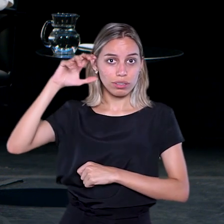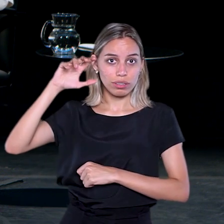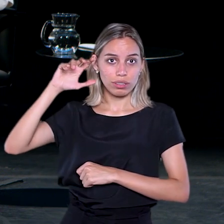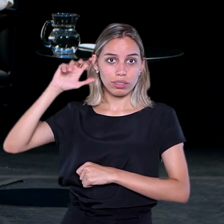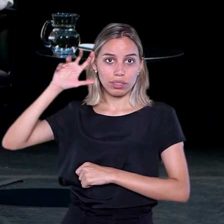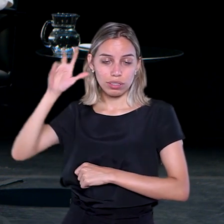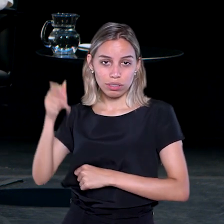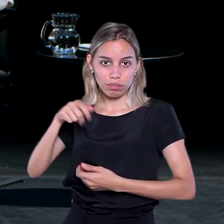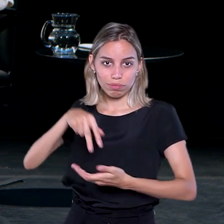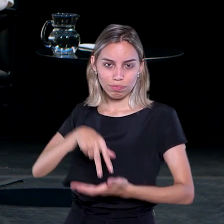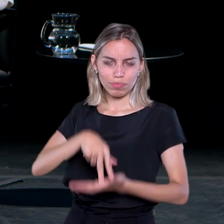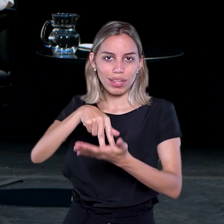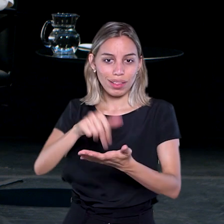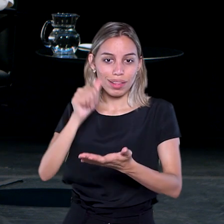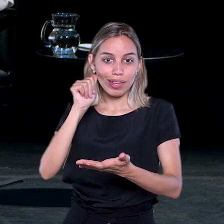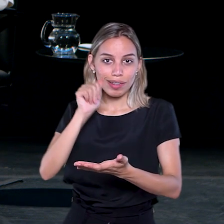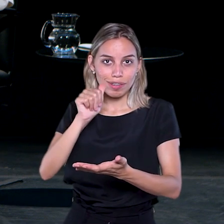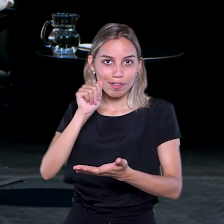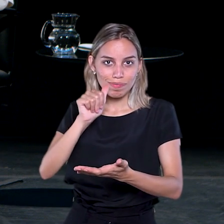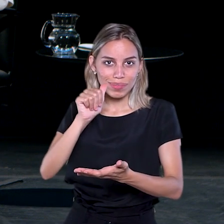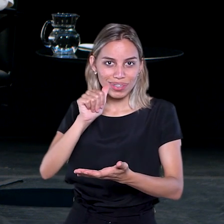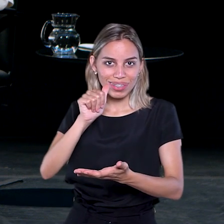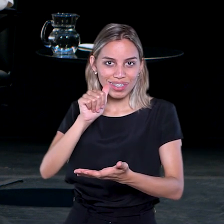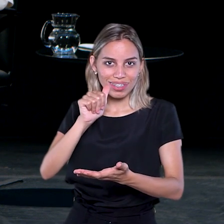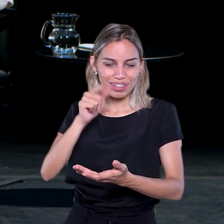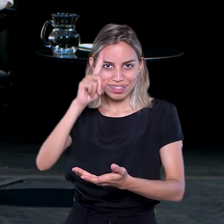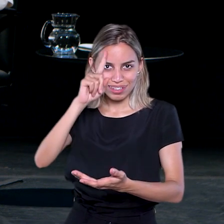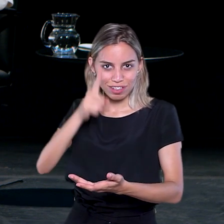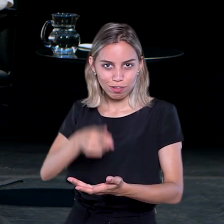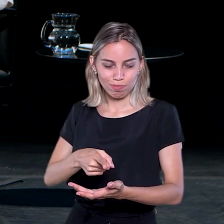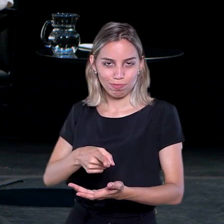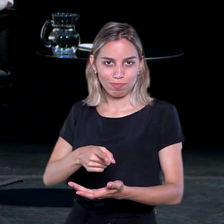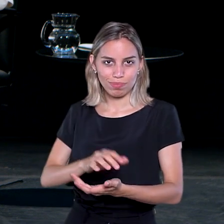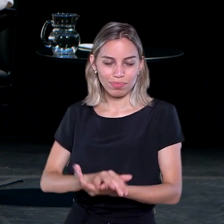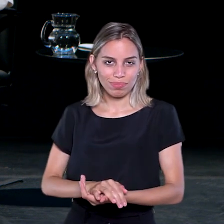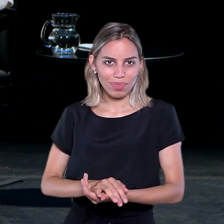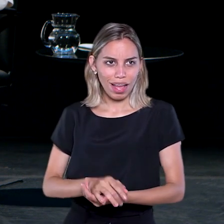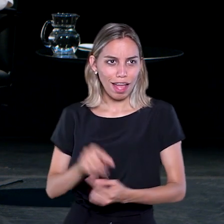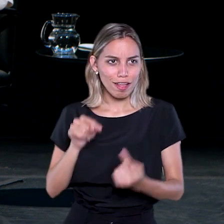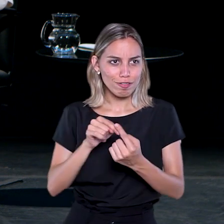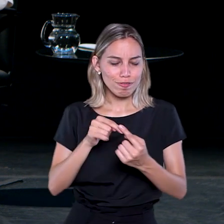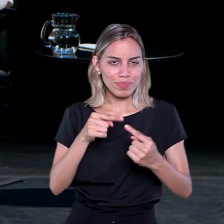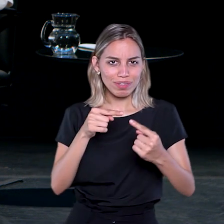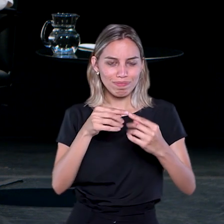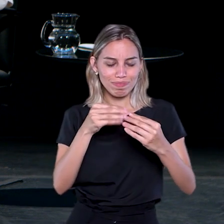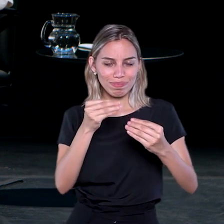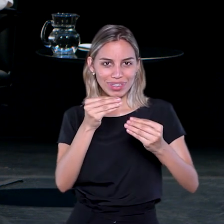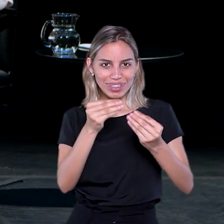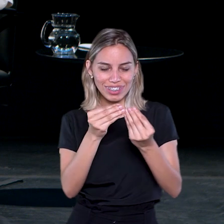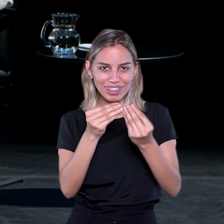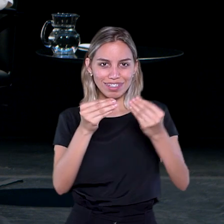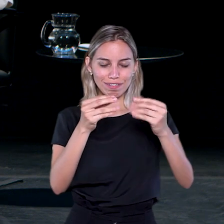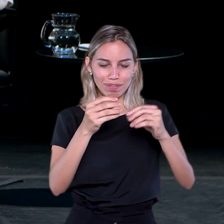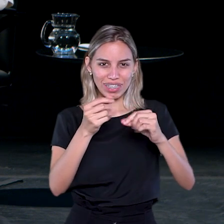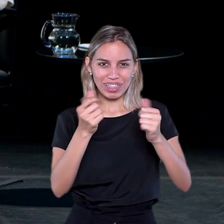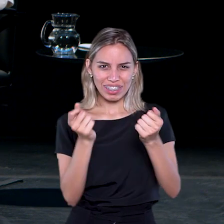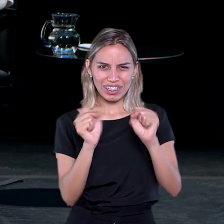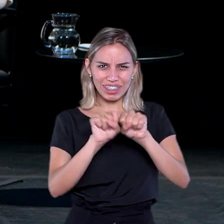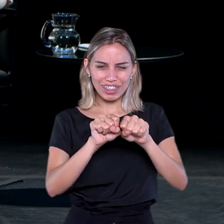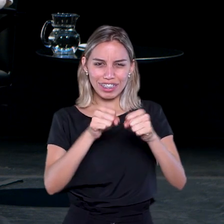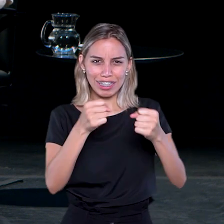majoritariamente liderado por mulheres. Isso é uma quebra de paradigma fantástica num país como o nosso, com a história escravocrata que nós